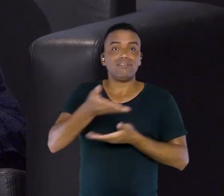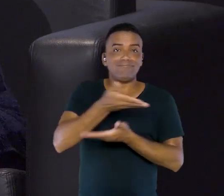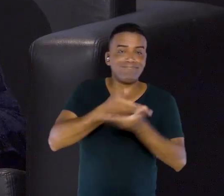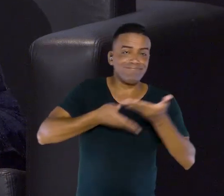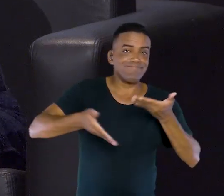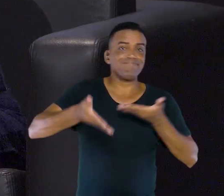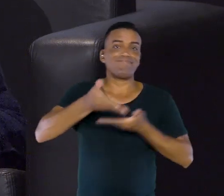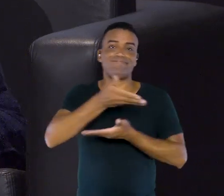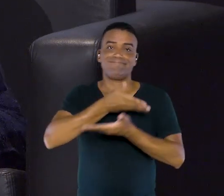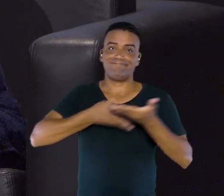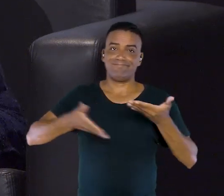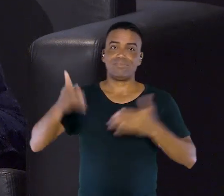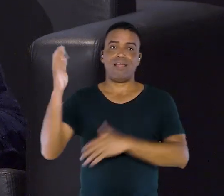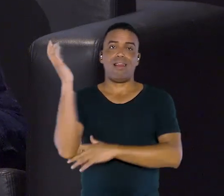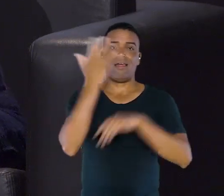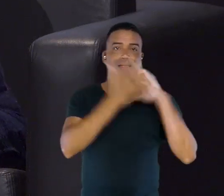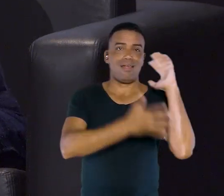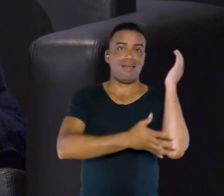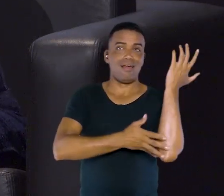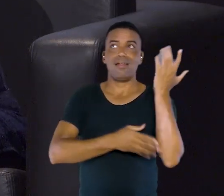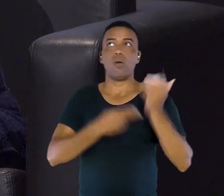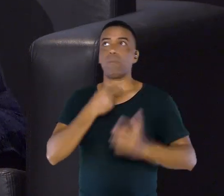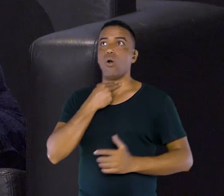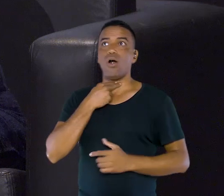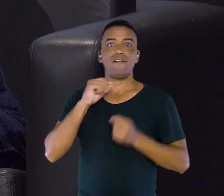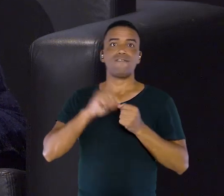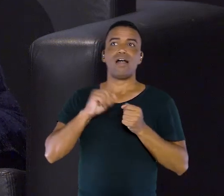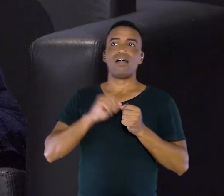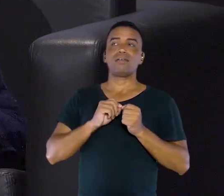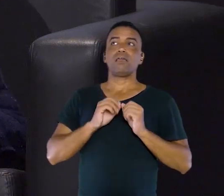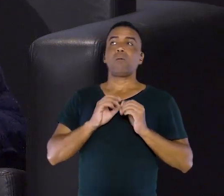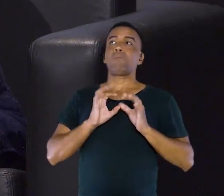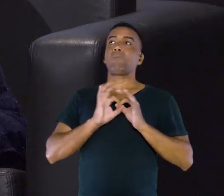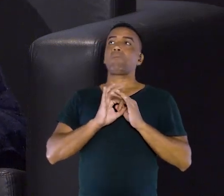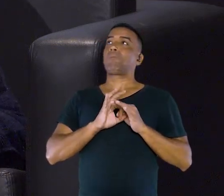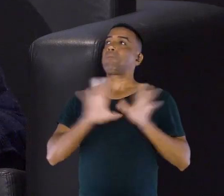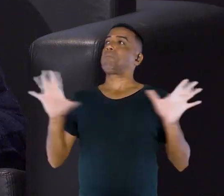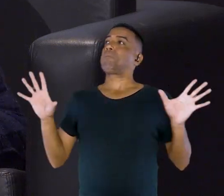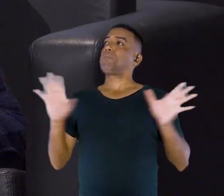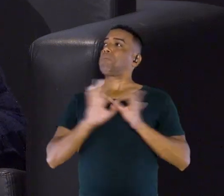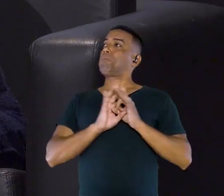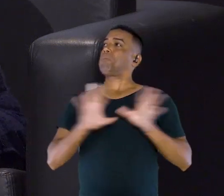ser negociado. Não tem nada que você possa fazer sem